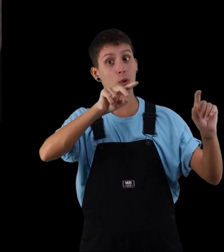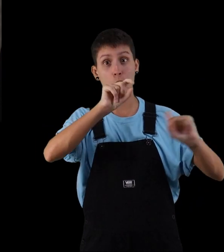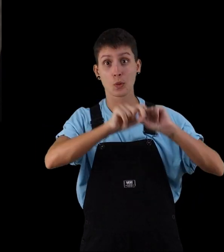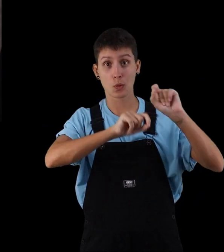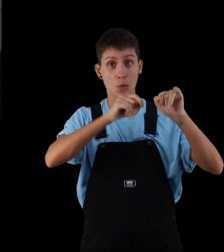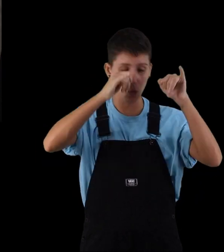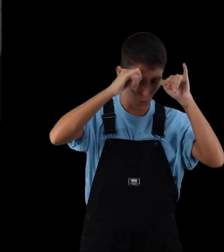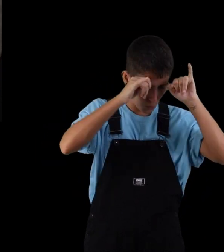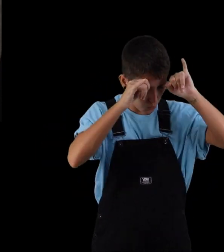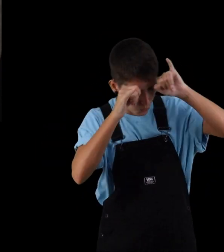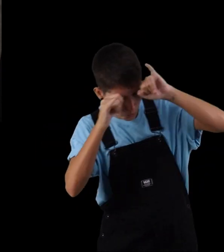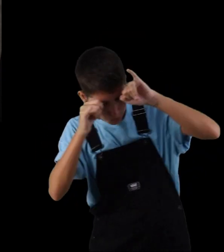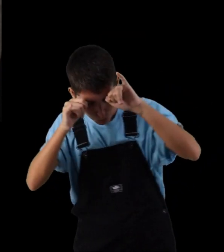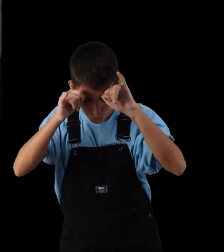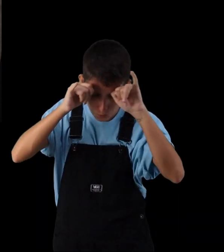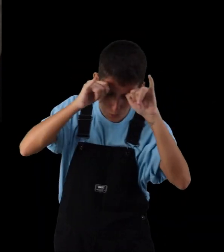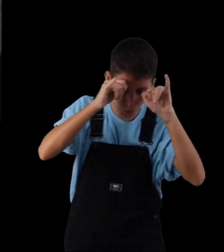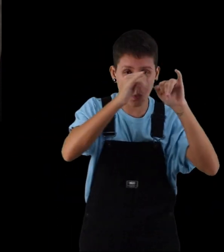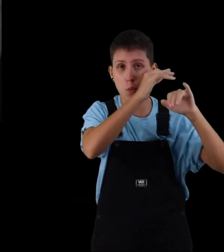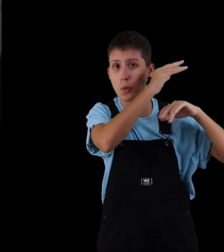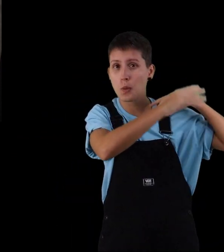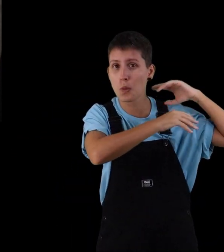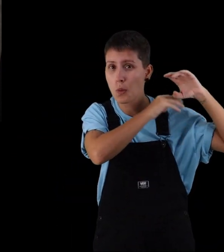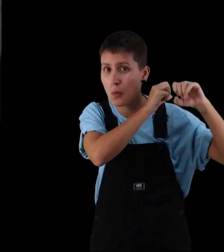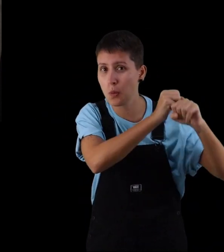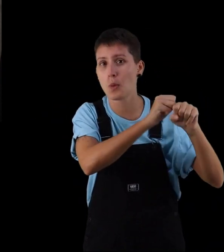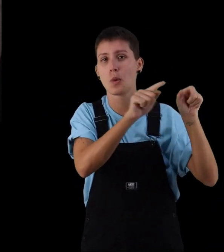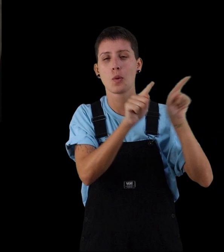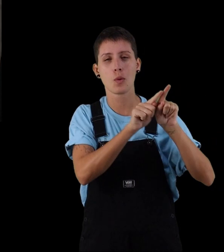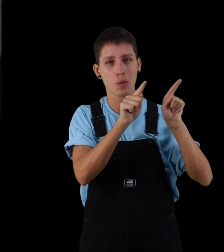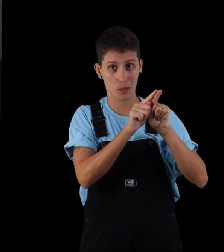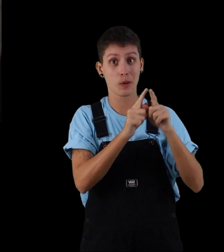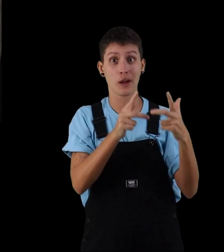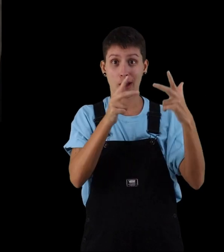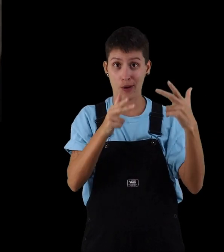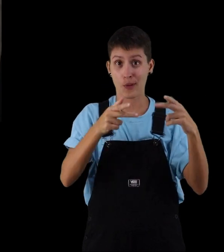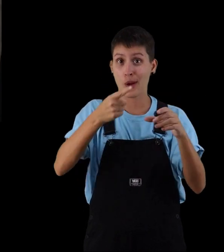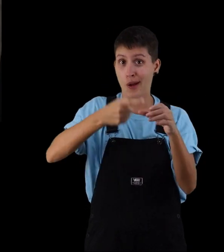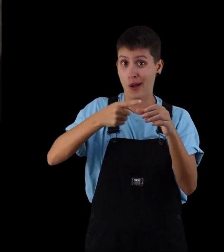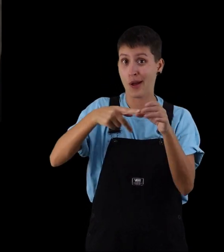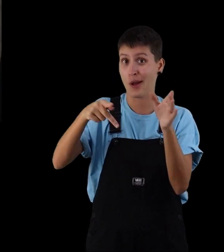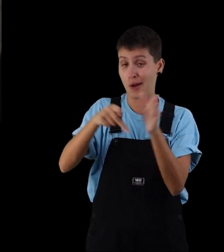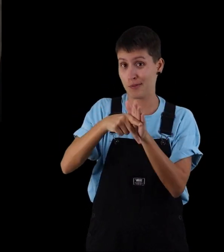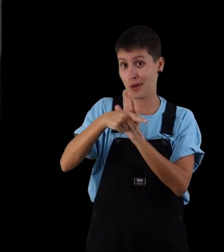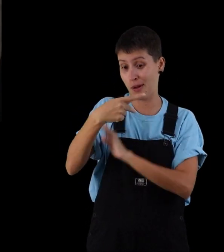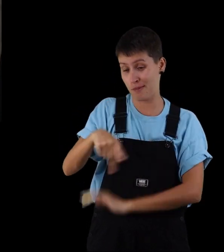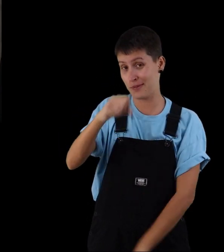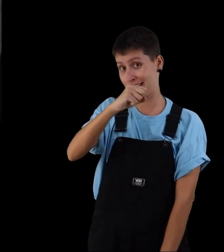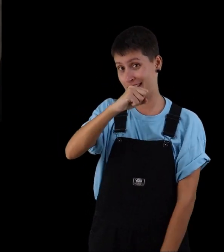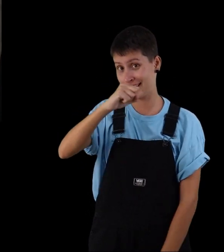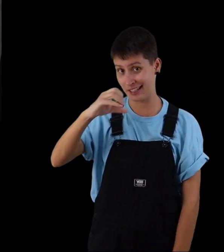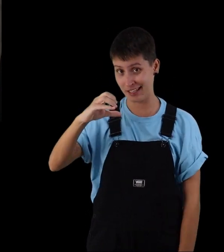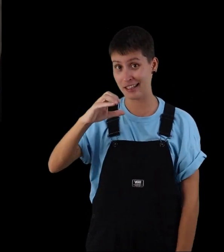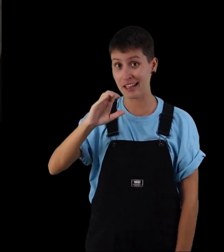mamão, folguedo herdado dos imigrantes portugueses, bem comum nas cidades do litoral catarinense,